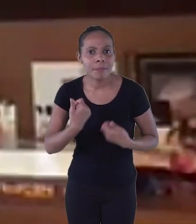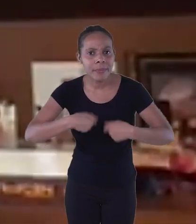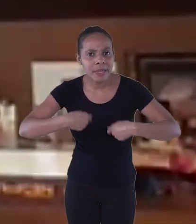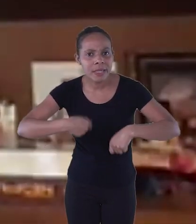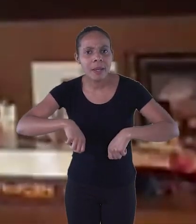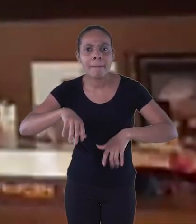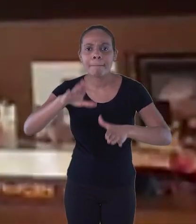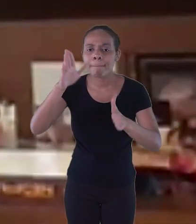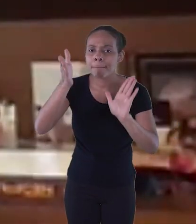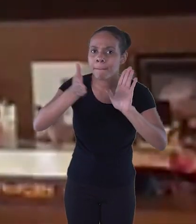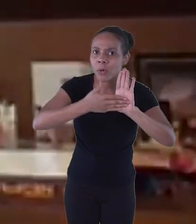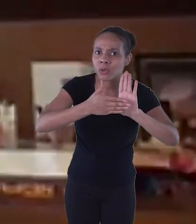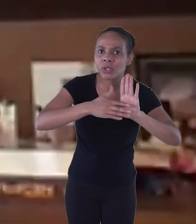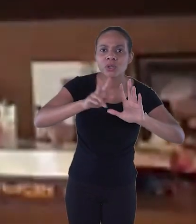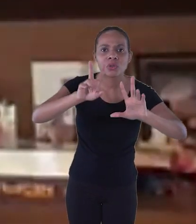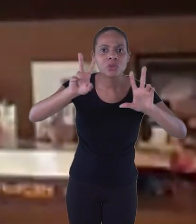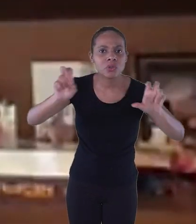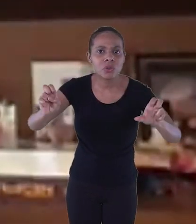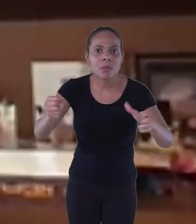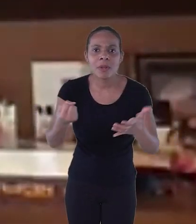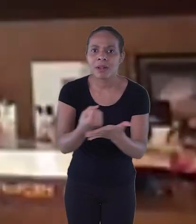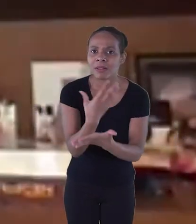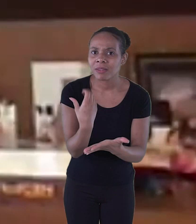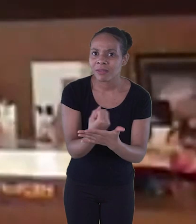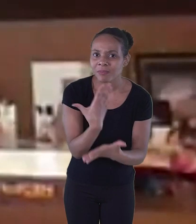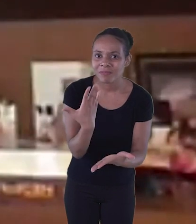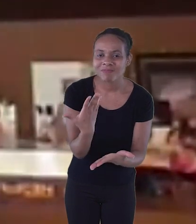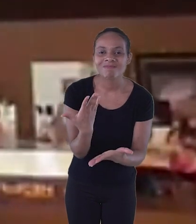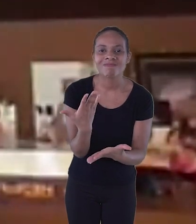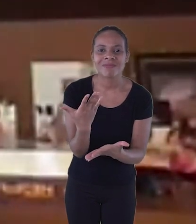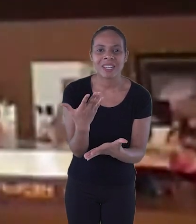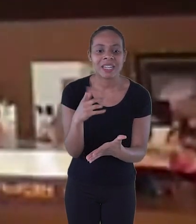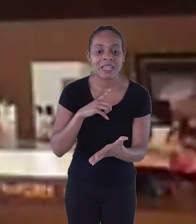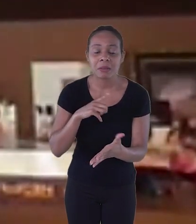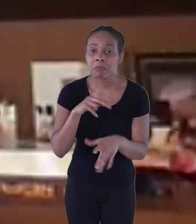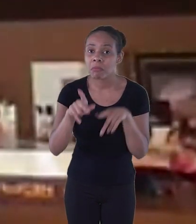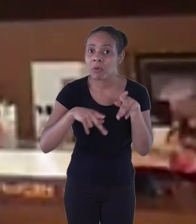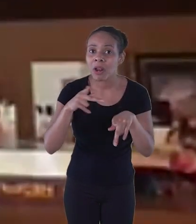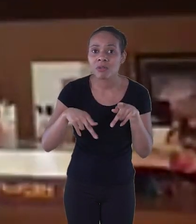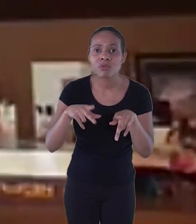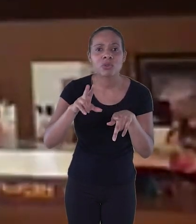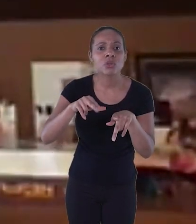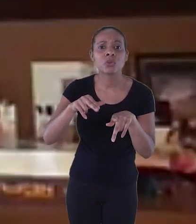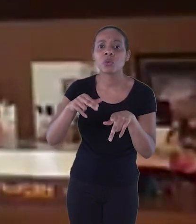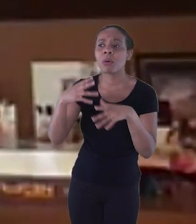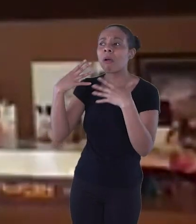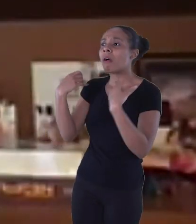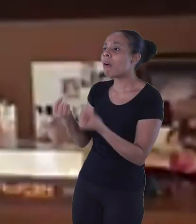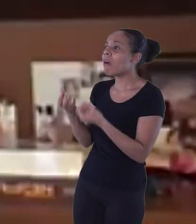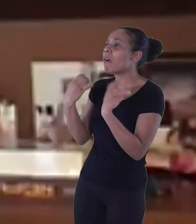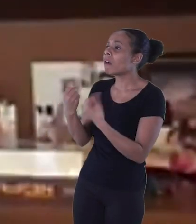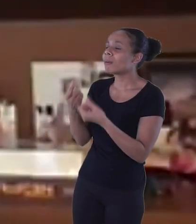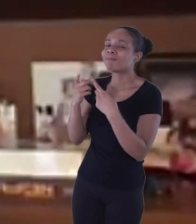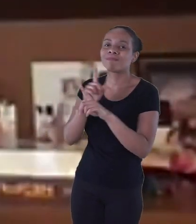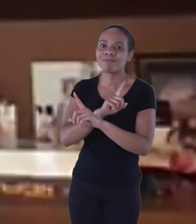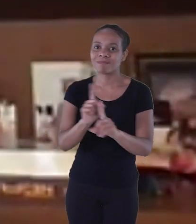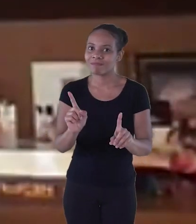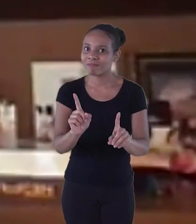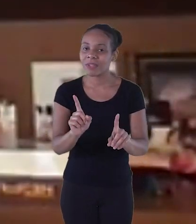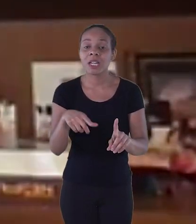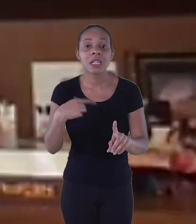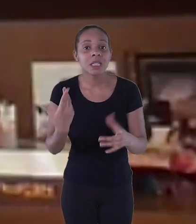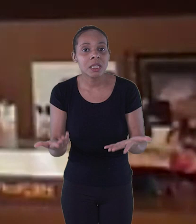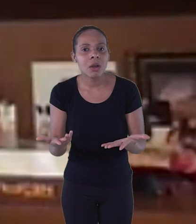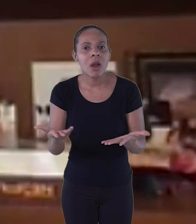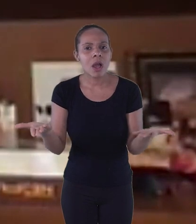ou seja, são populações que nunca foram passíveis, sempre lutaram. E acho que, para terminar aqui, né, nós falamos tanto aqui